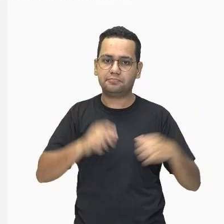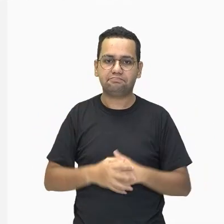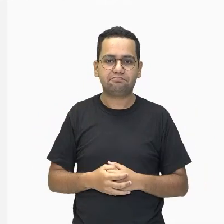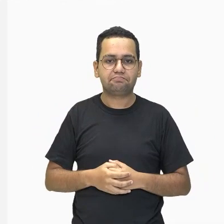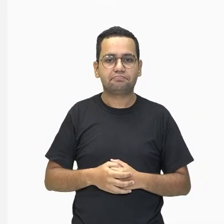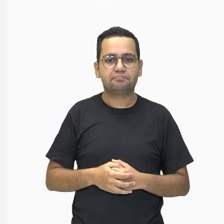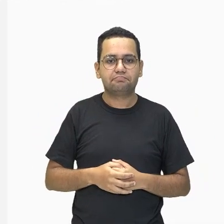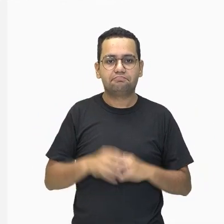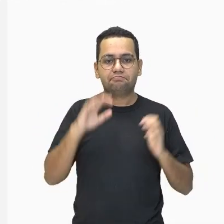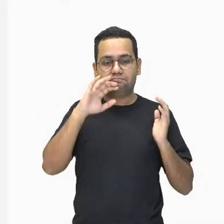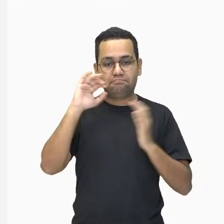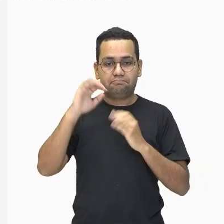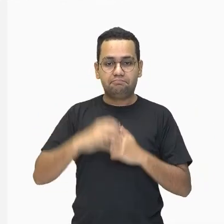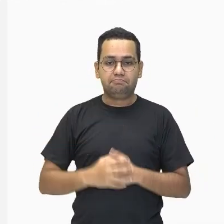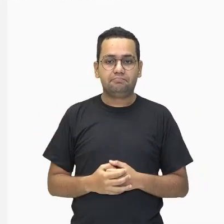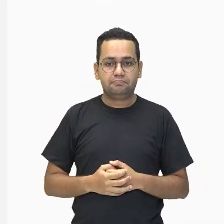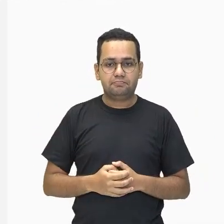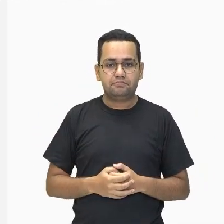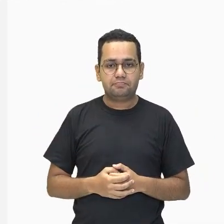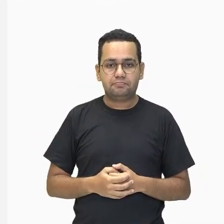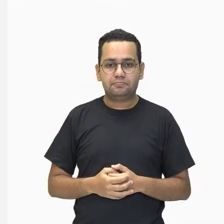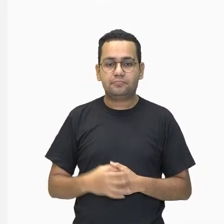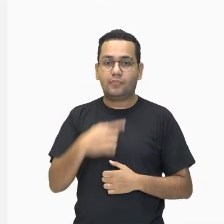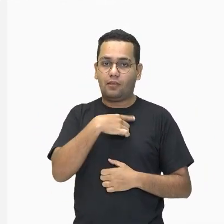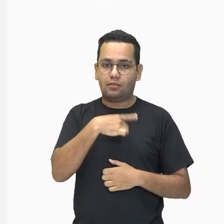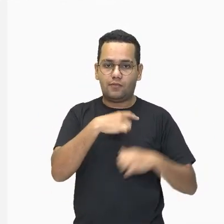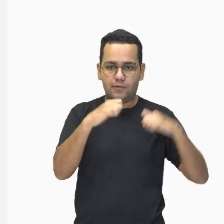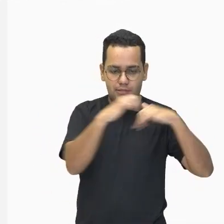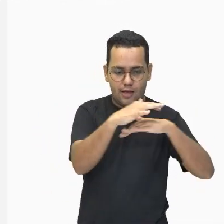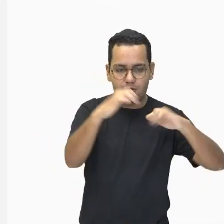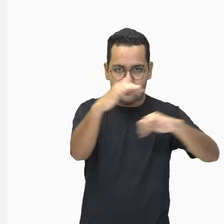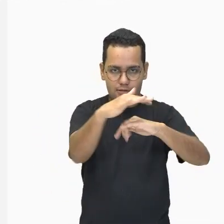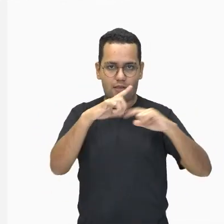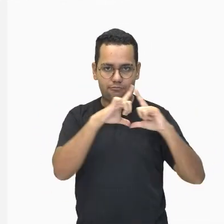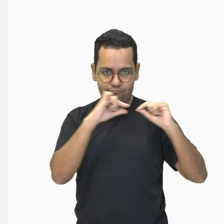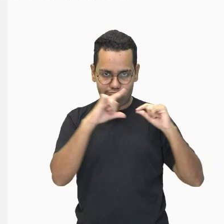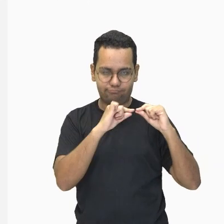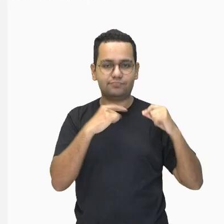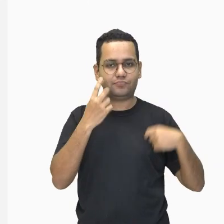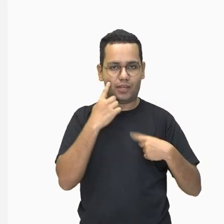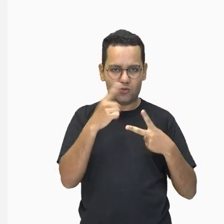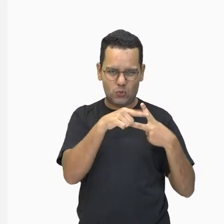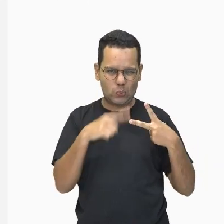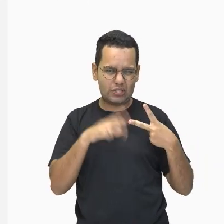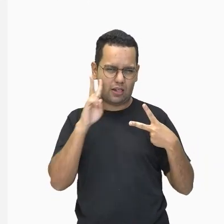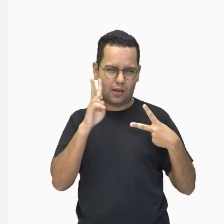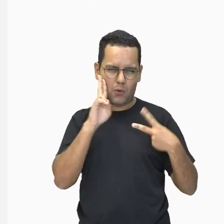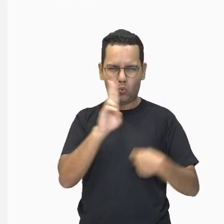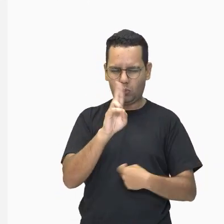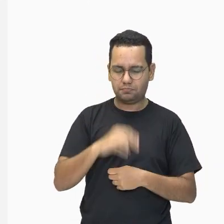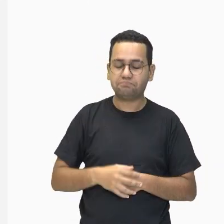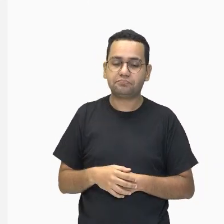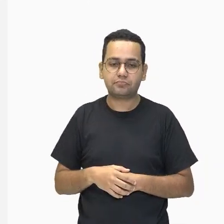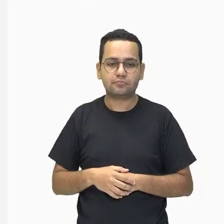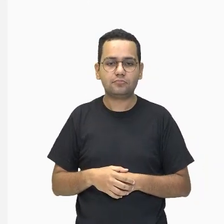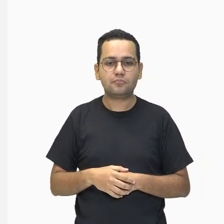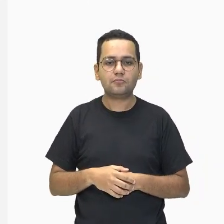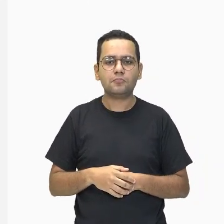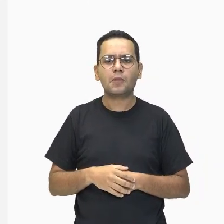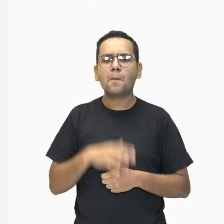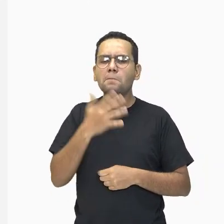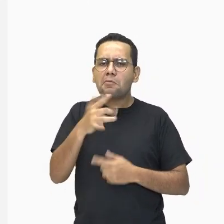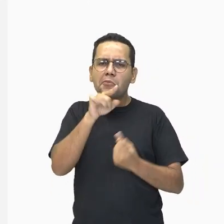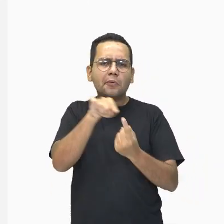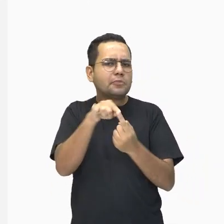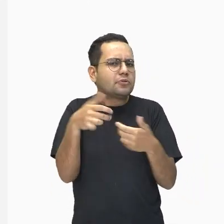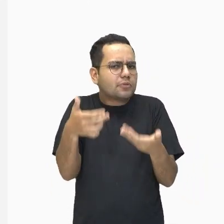galerinha? Elas foram lançadas sobre as cidades japonesas de Hiroshima e Nagasaki. O objetivo desse ato era forçar